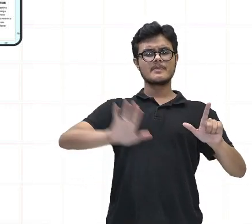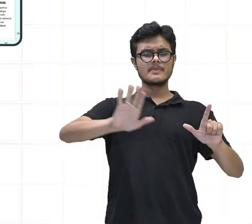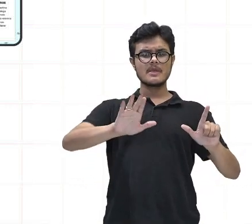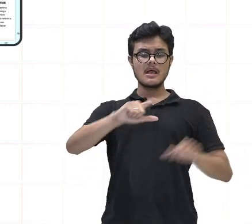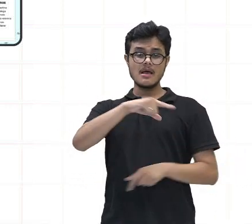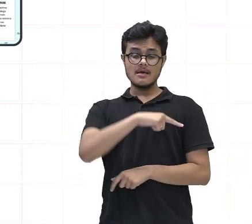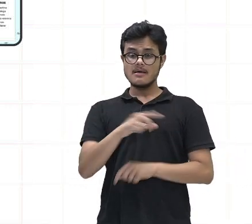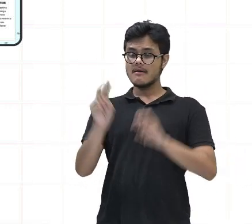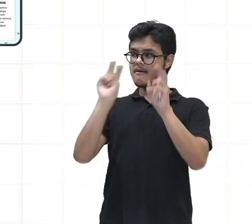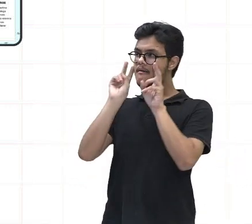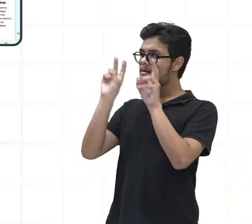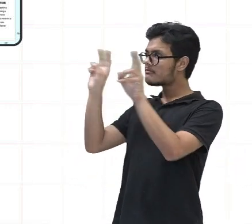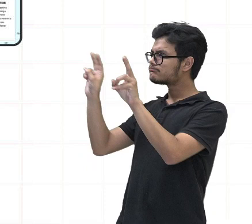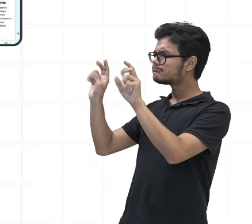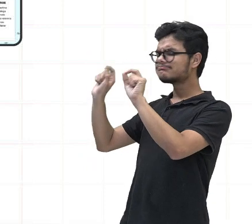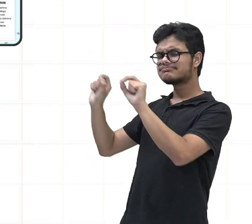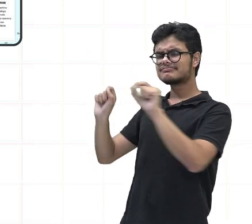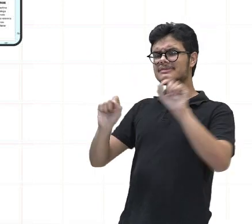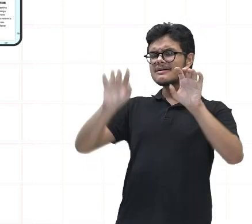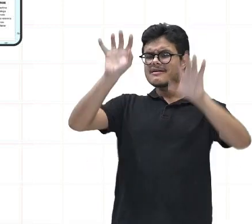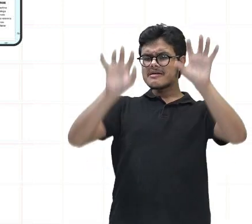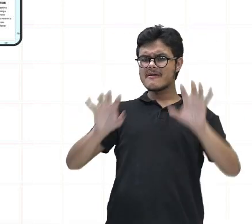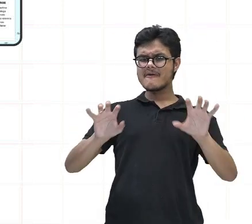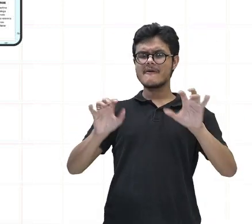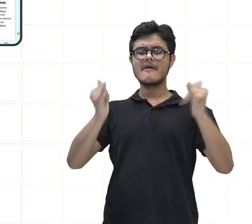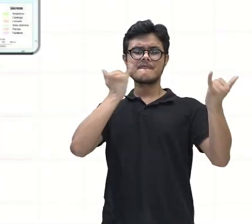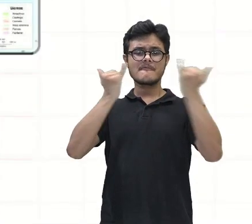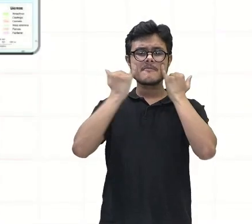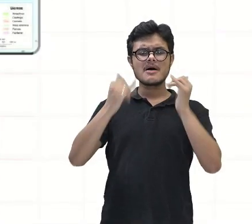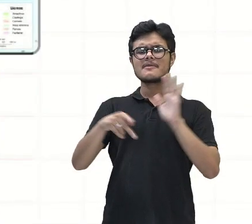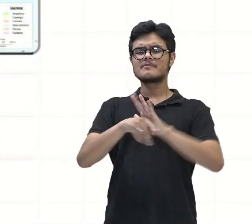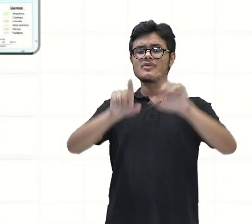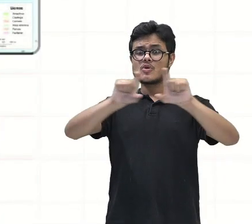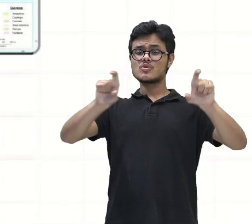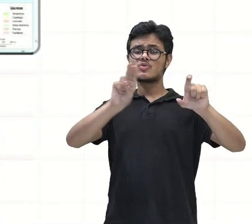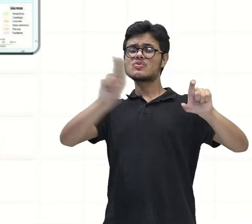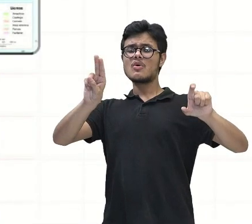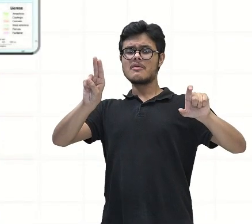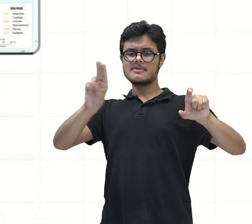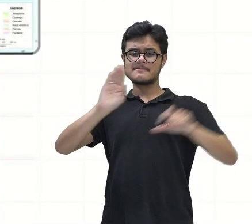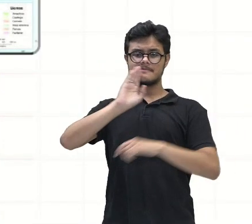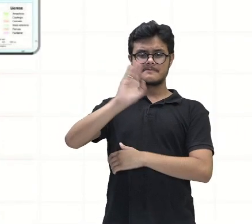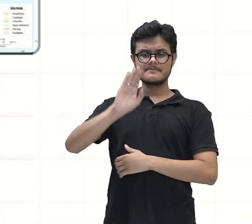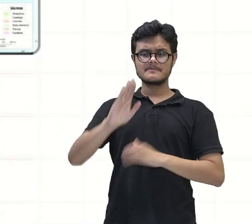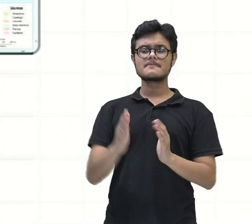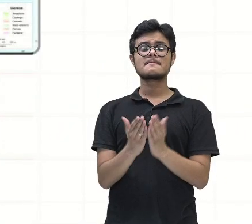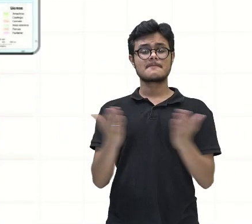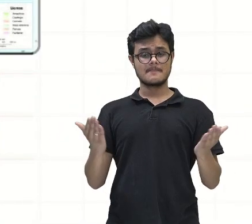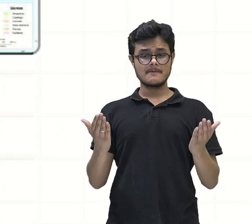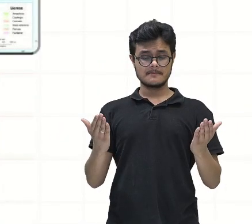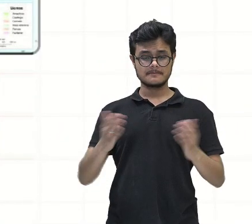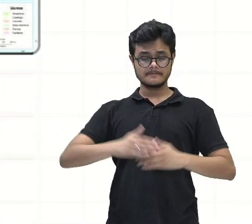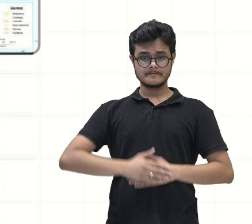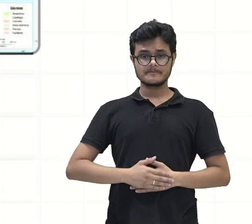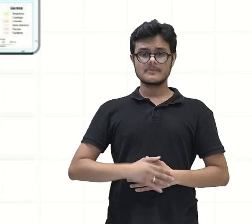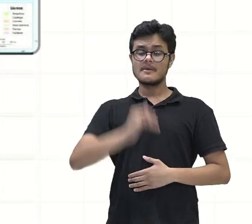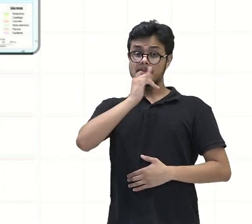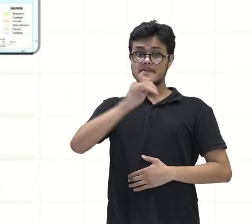pode visualizar que ele tem como título estabelecimentos agropecuários